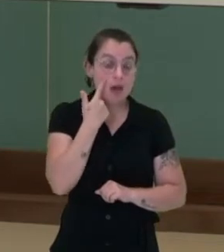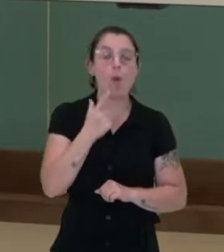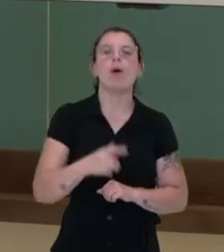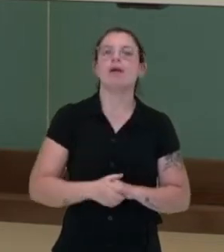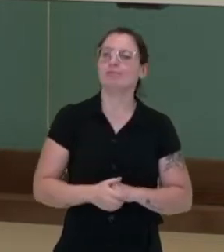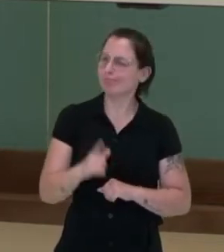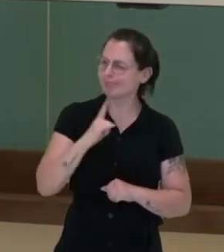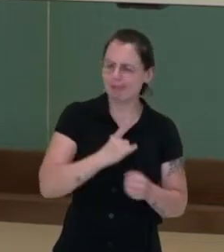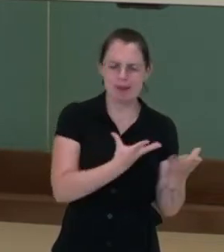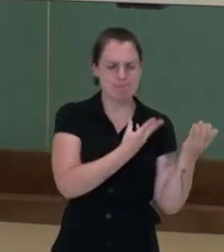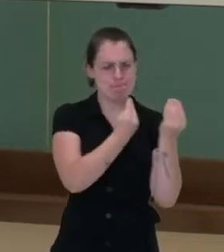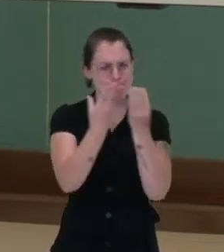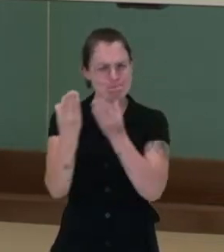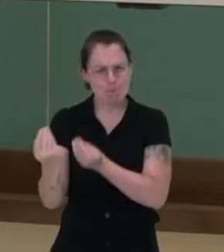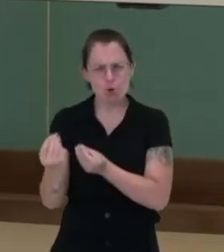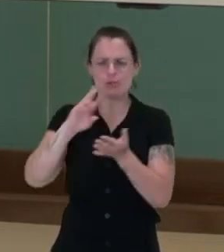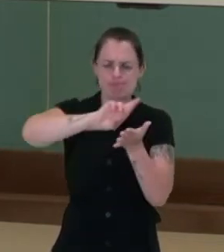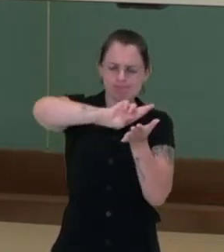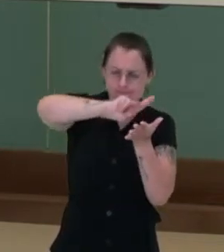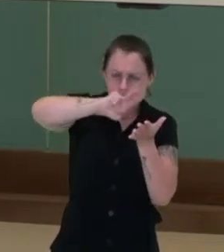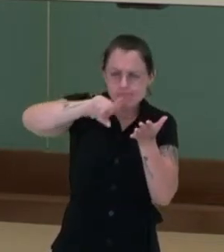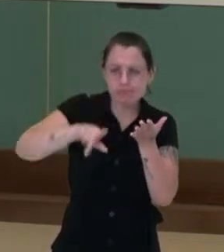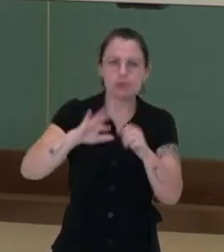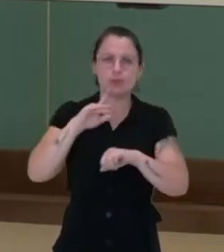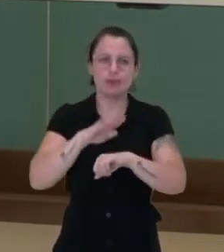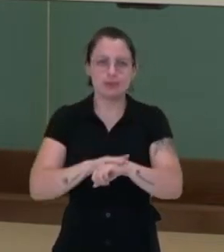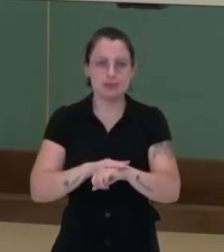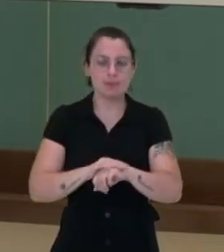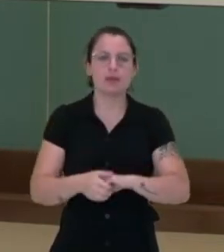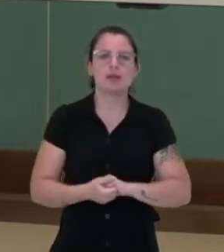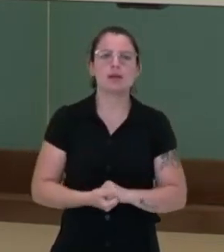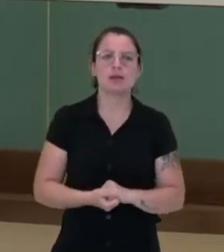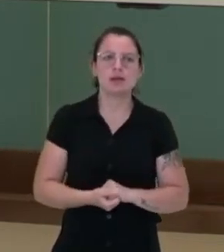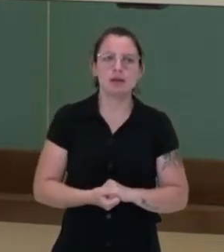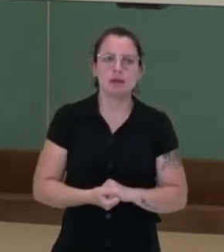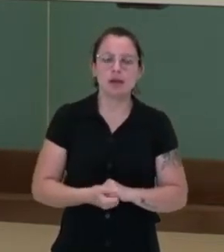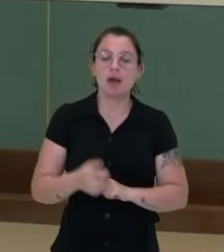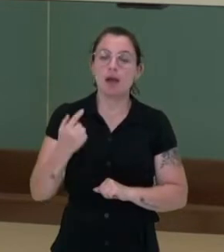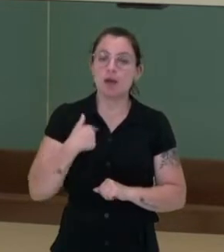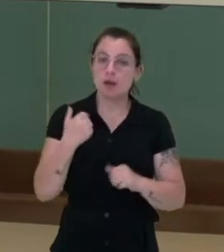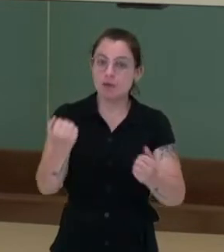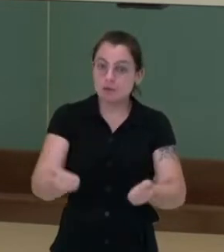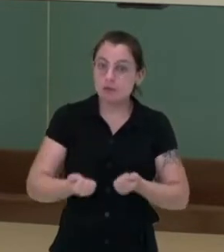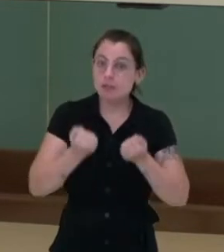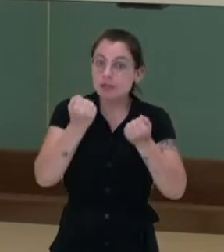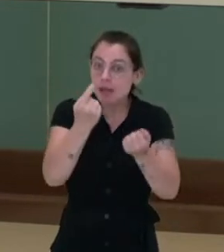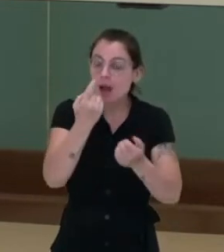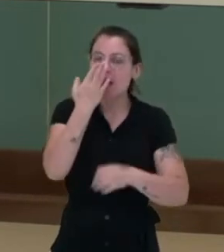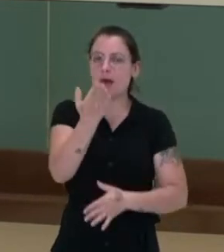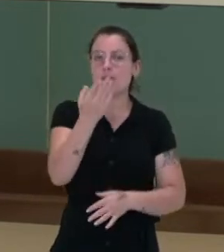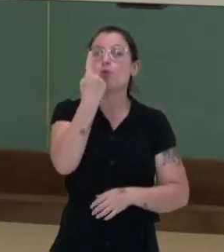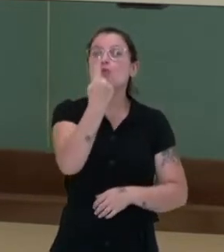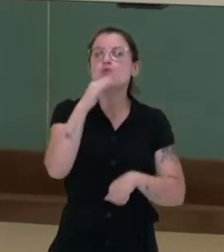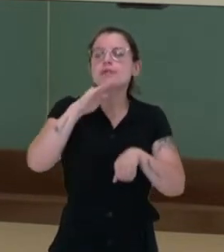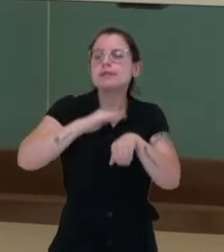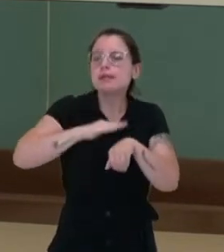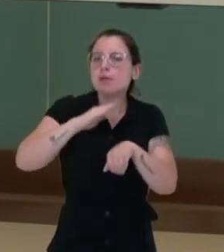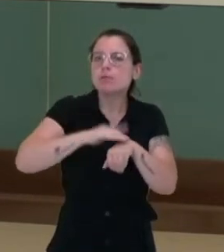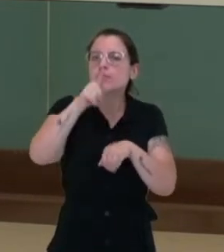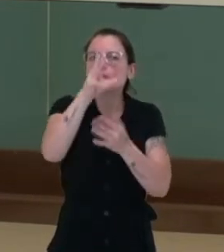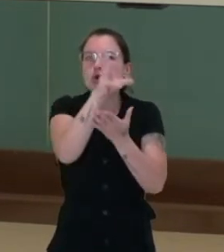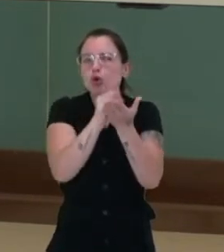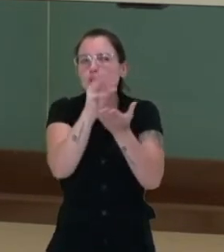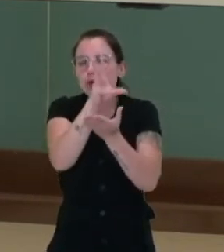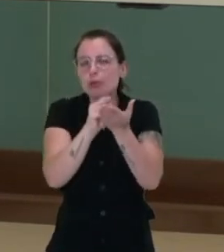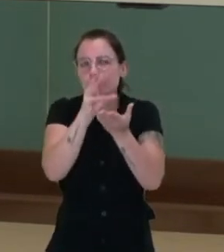podem afetar nosso coração? Então nós vamos fazer um combinado. Eu vou dar um tempinho para você copiar no seu caderno